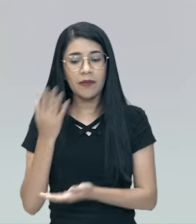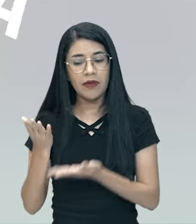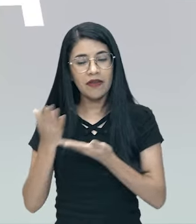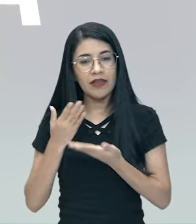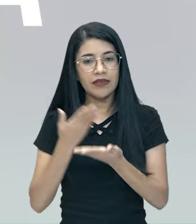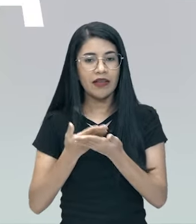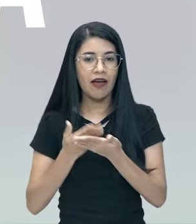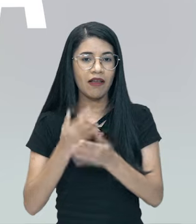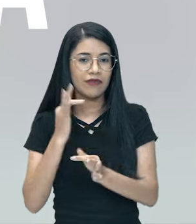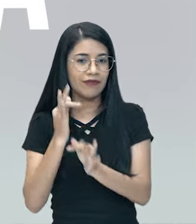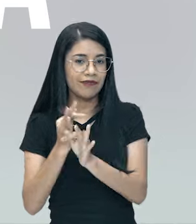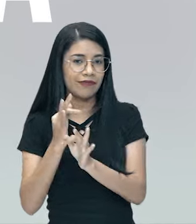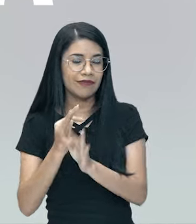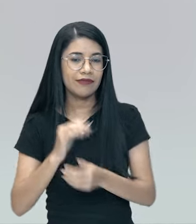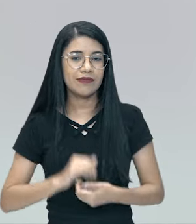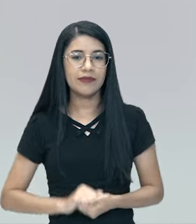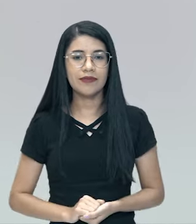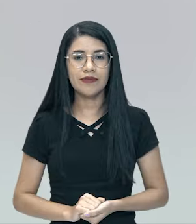aula de física!